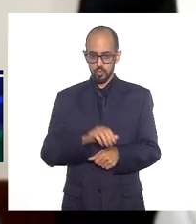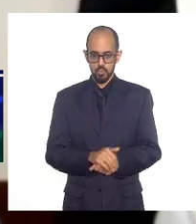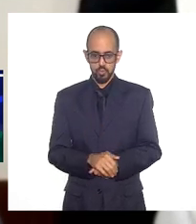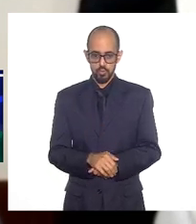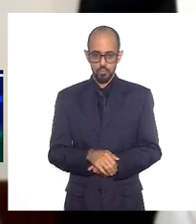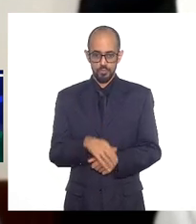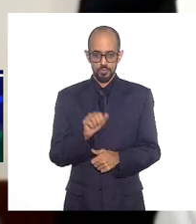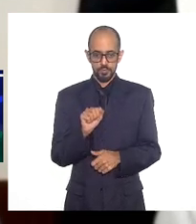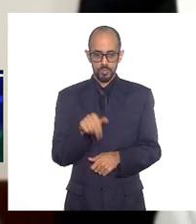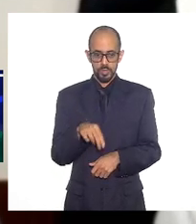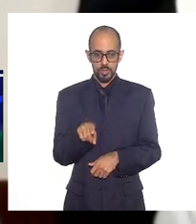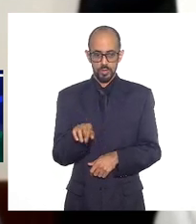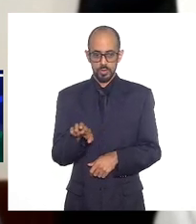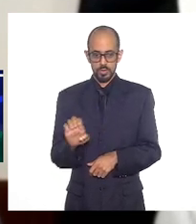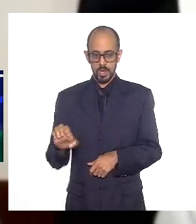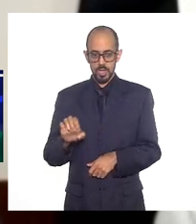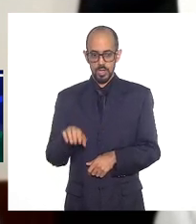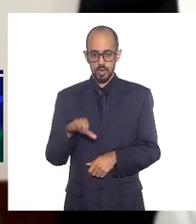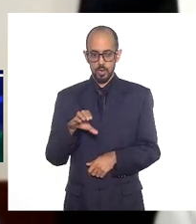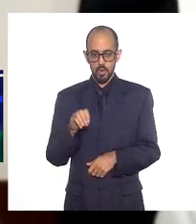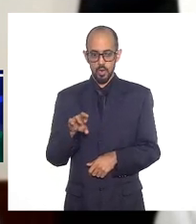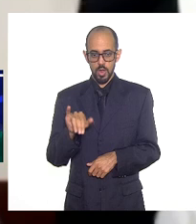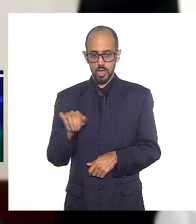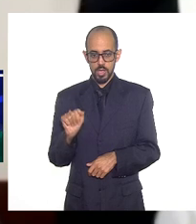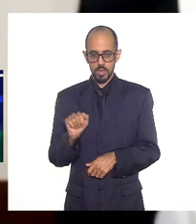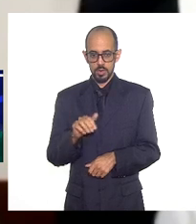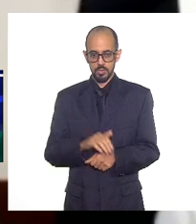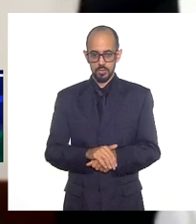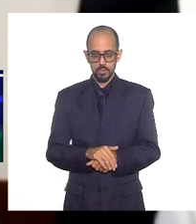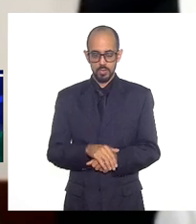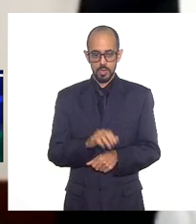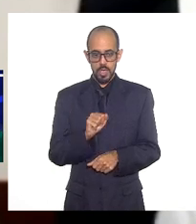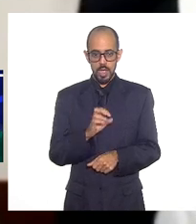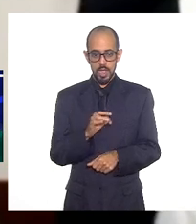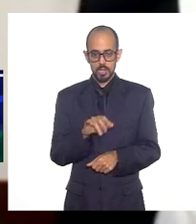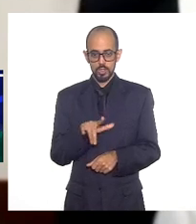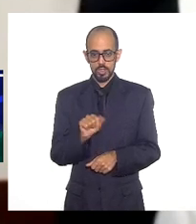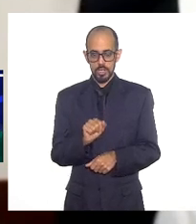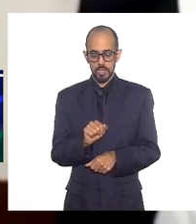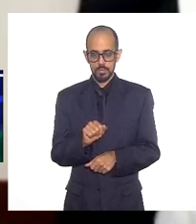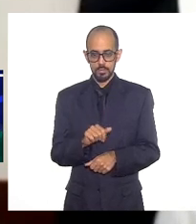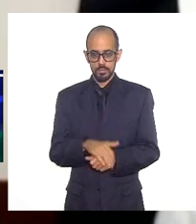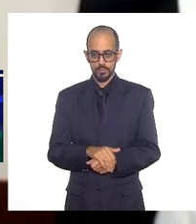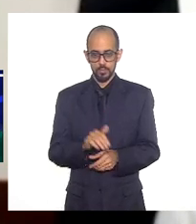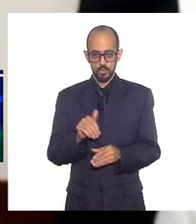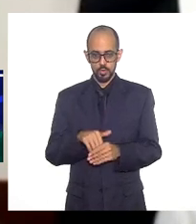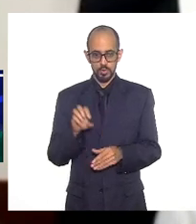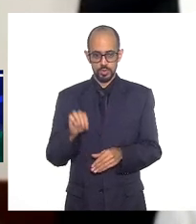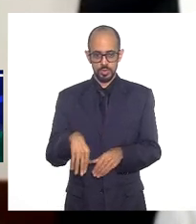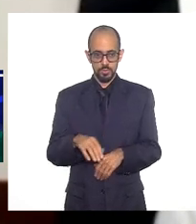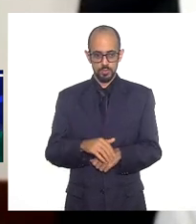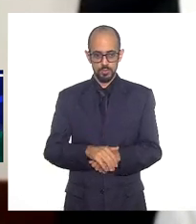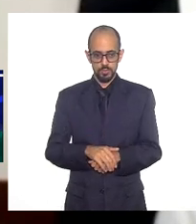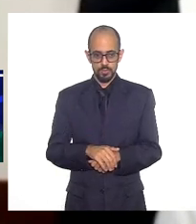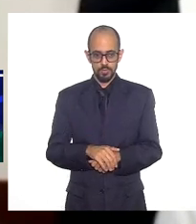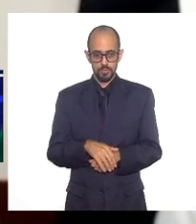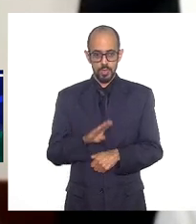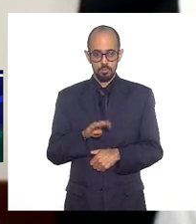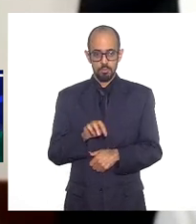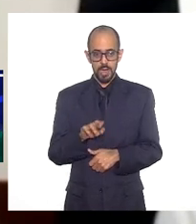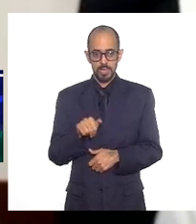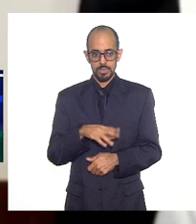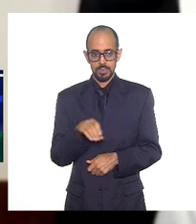André Correia. Deputado André Correia. Deputado Átila Nunes. Votou sim. Deputado